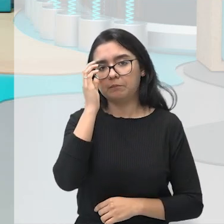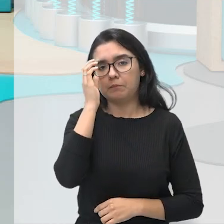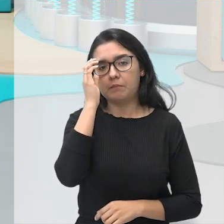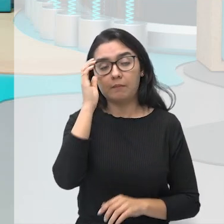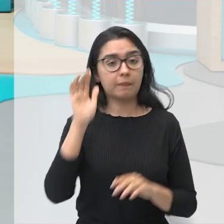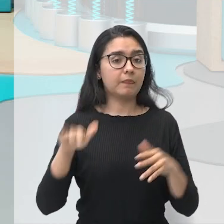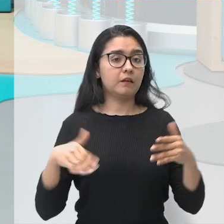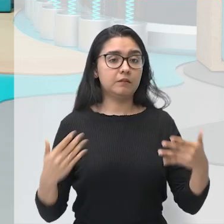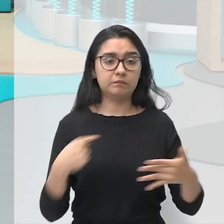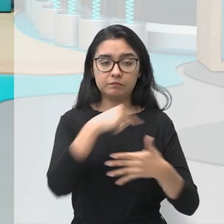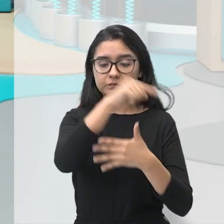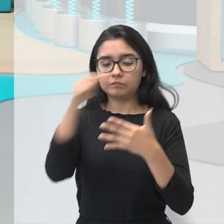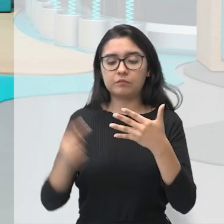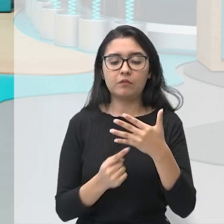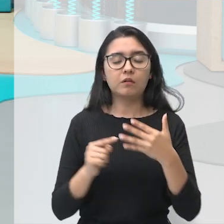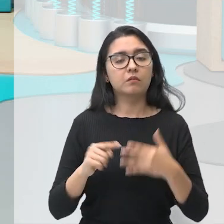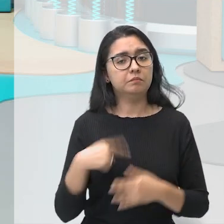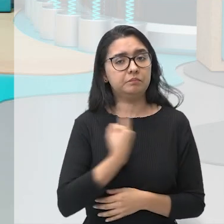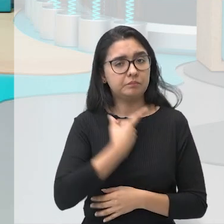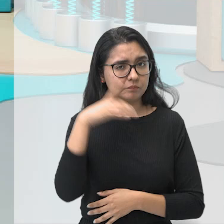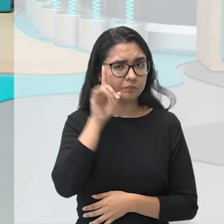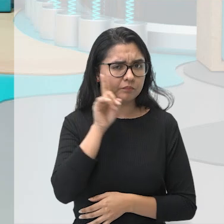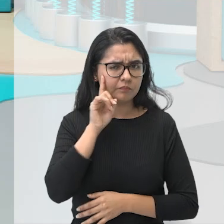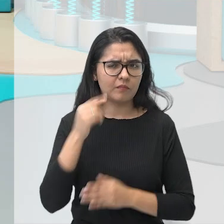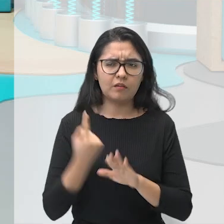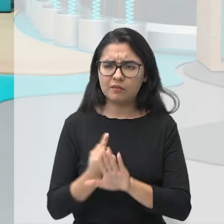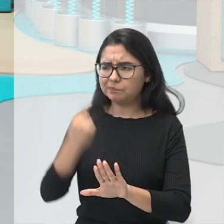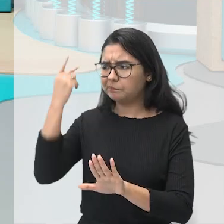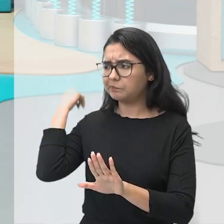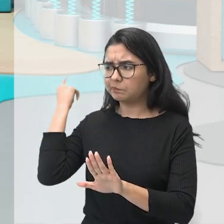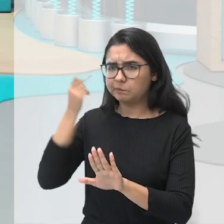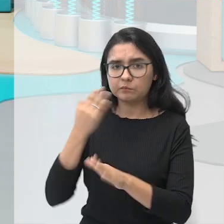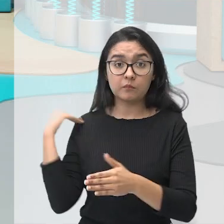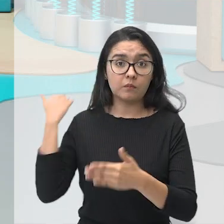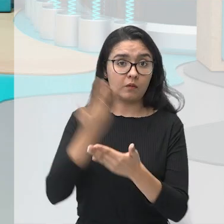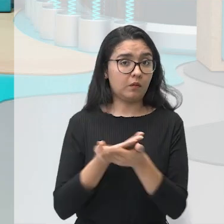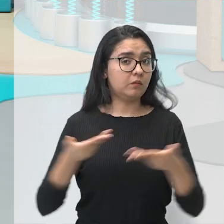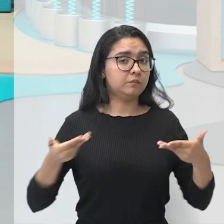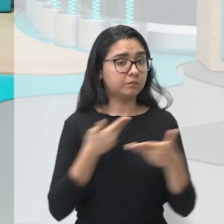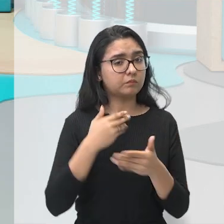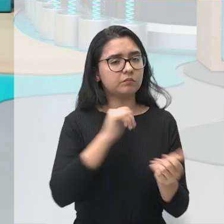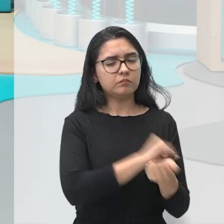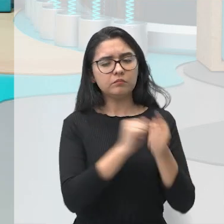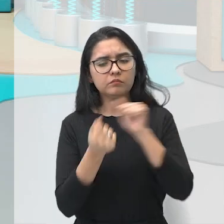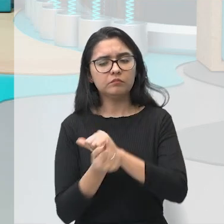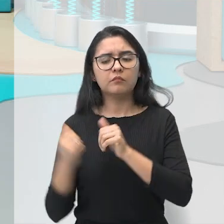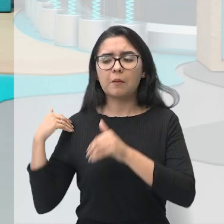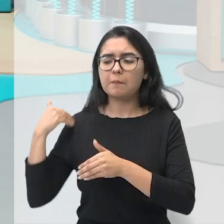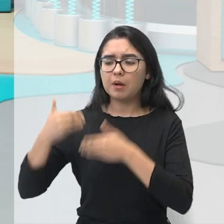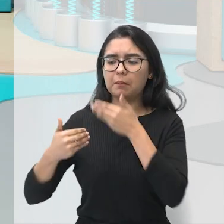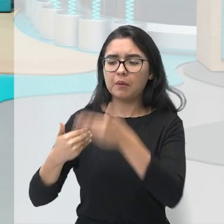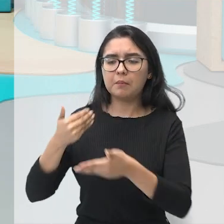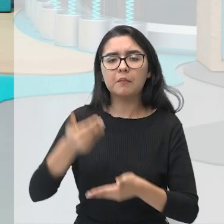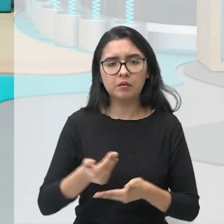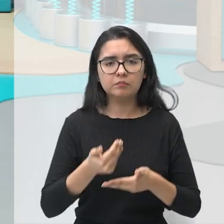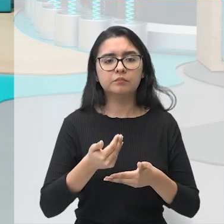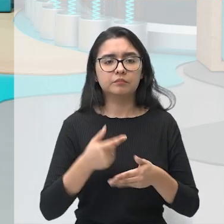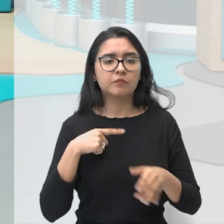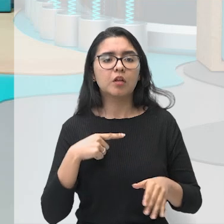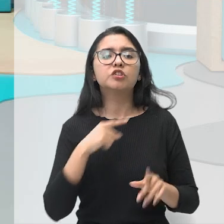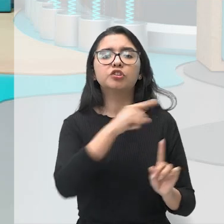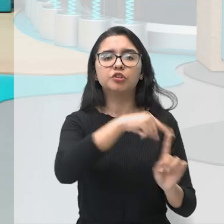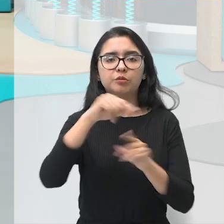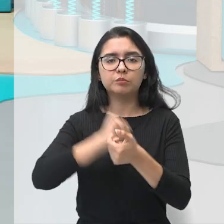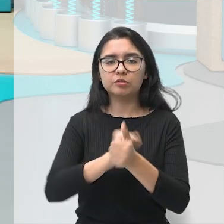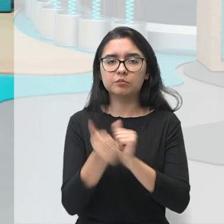ok? Então, elas estão presentes no nosso cotidiano desde muito tempo e vão sendo aperfeiçoadas e, claro, inseridas nessas